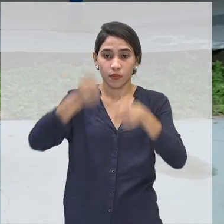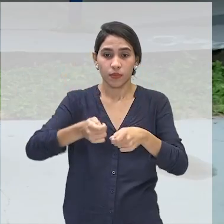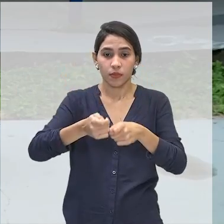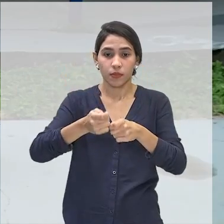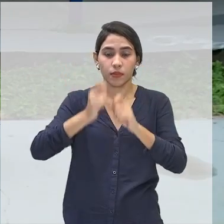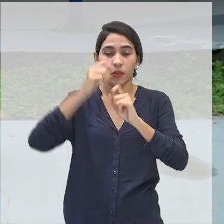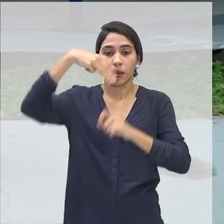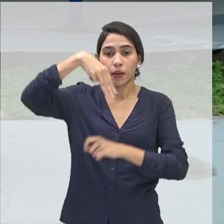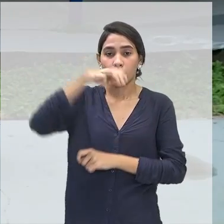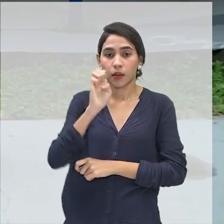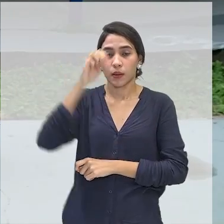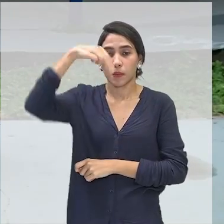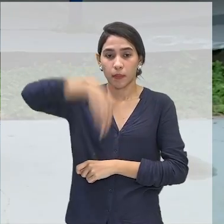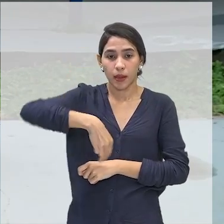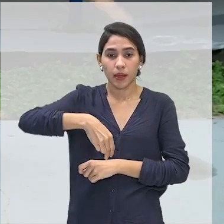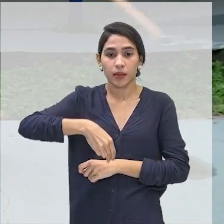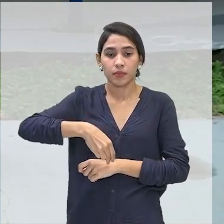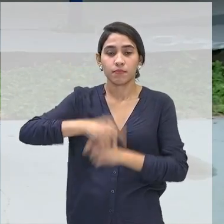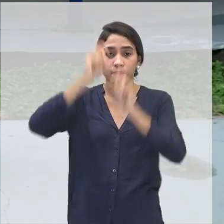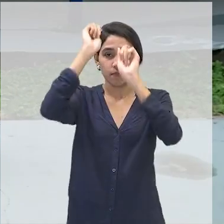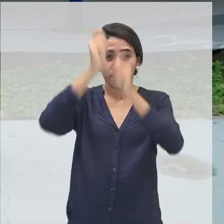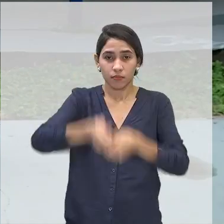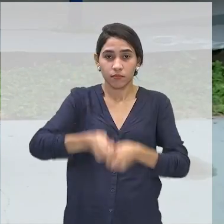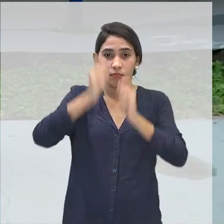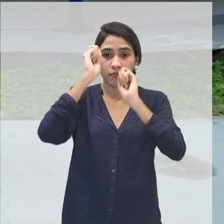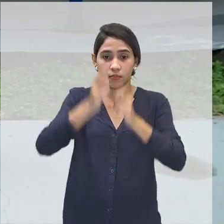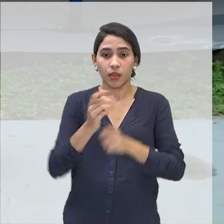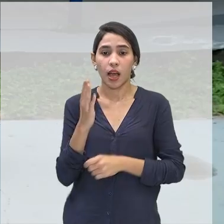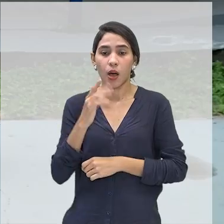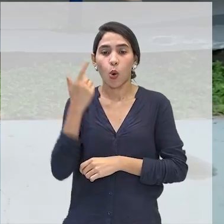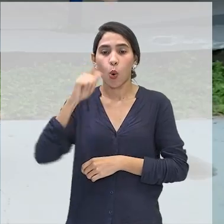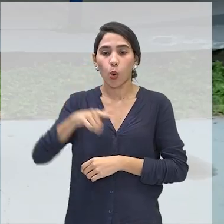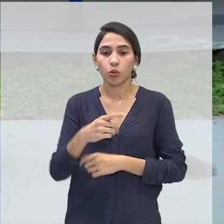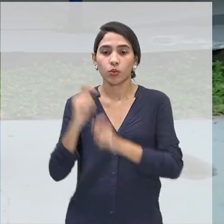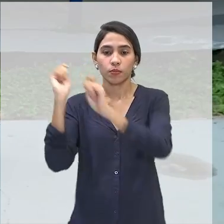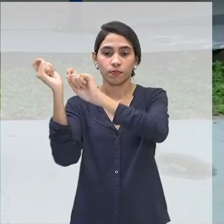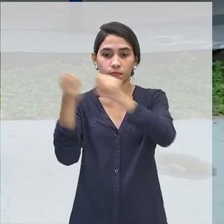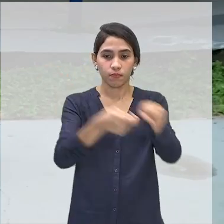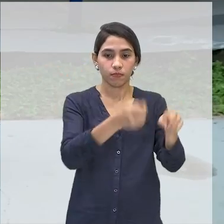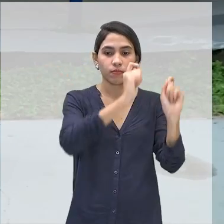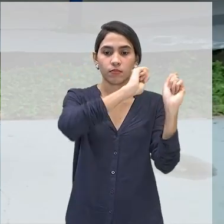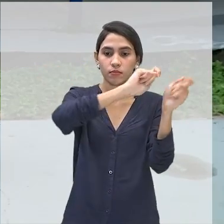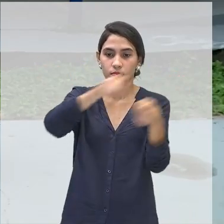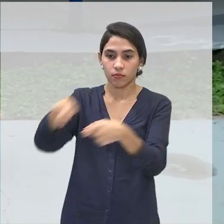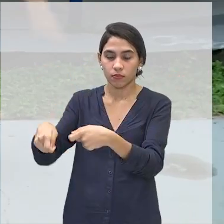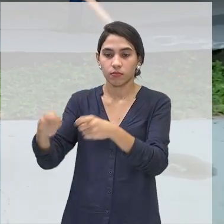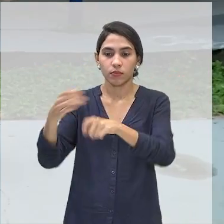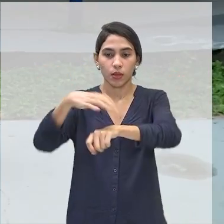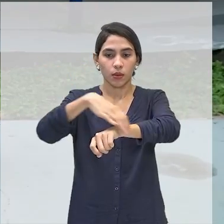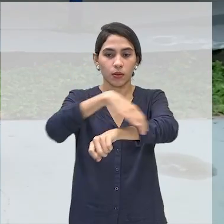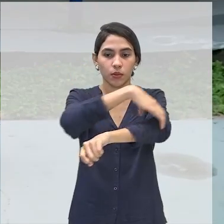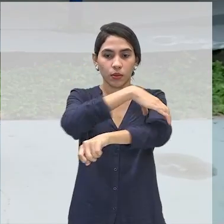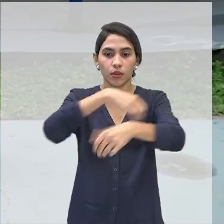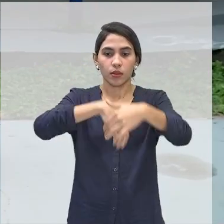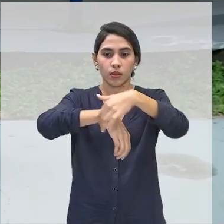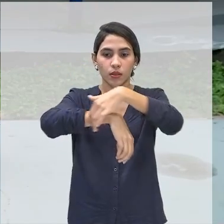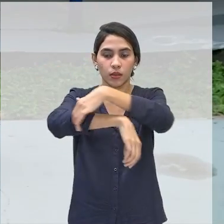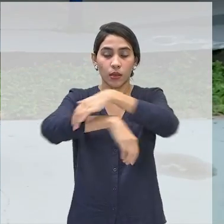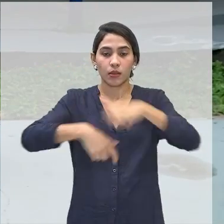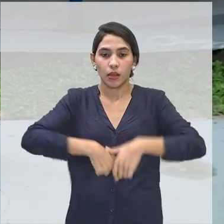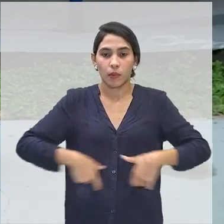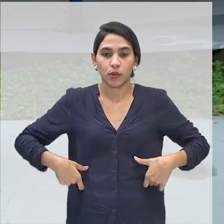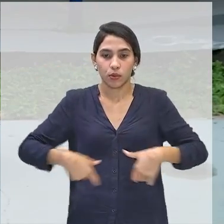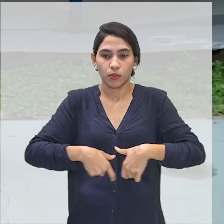do Men, que é na cabeça. E esse outro? O golpe do Do, que é na lateral do